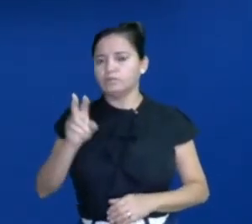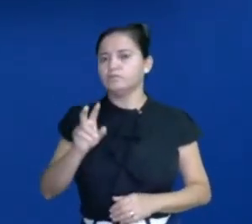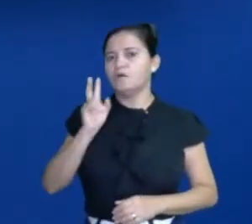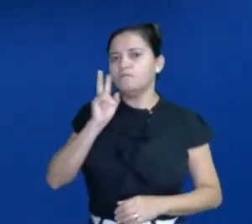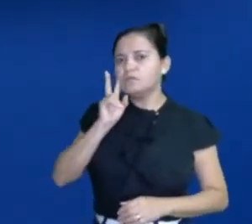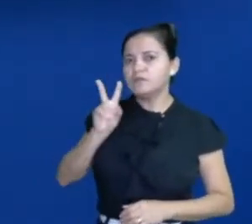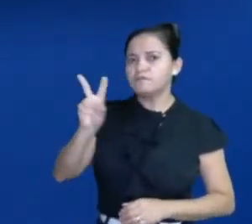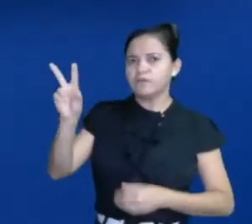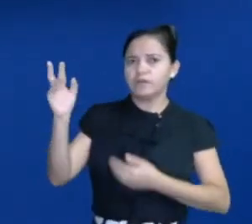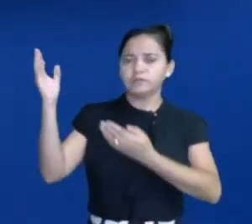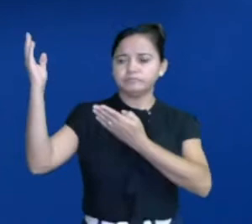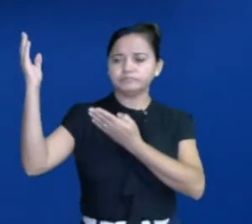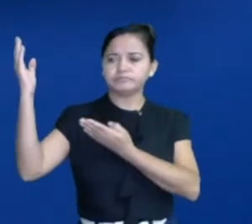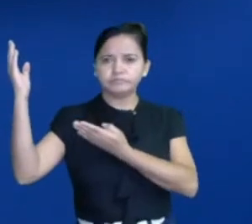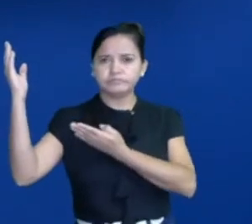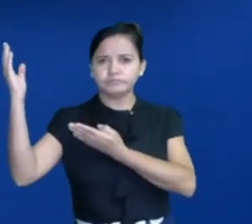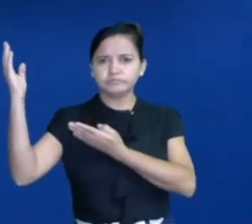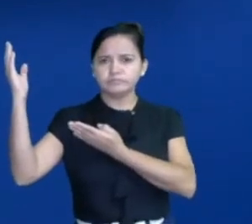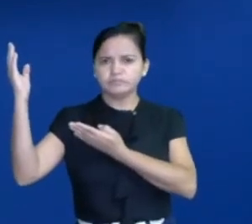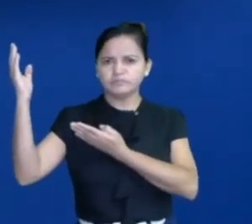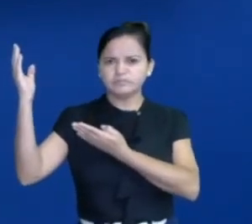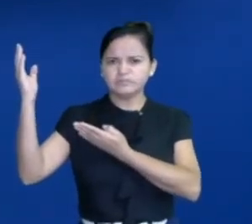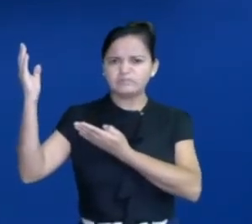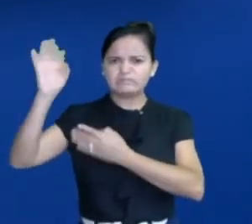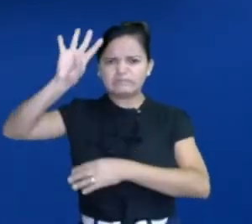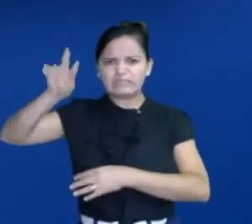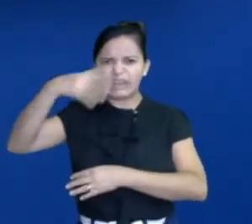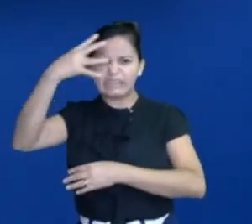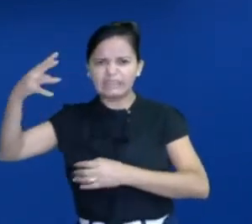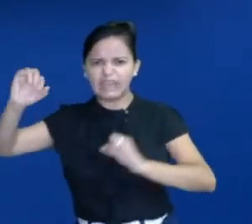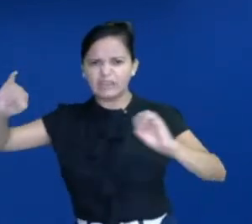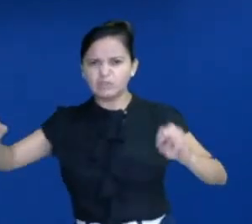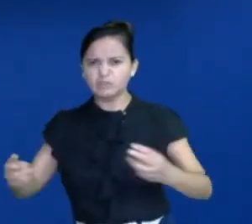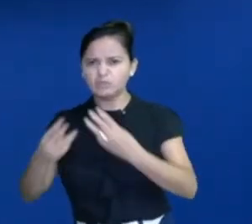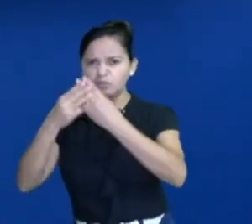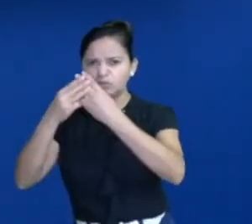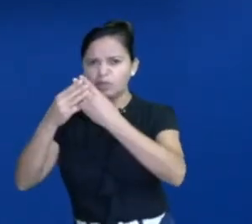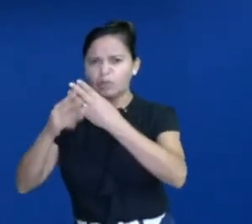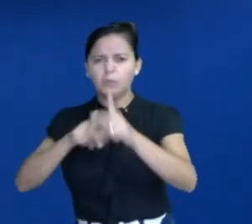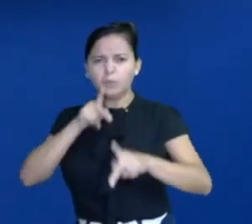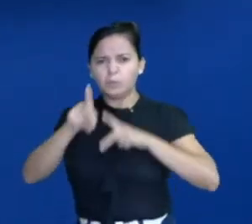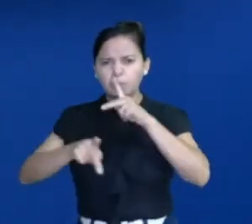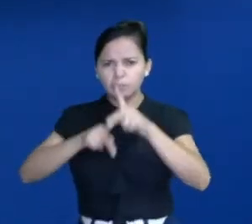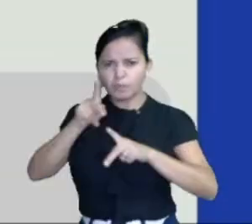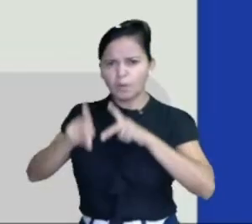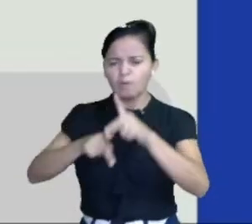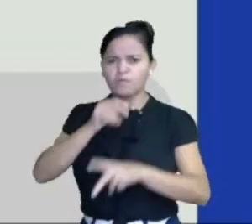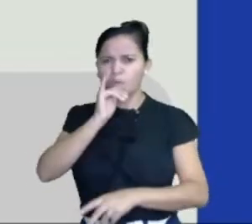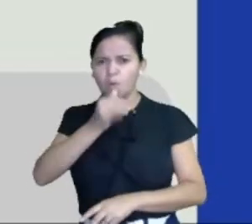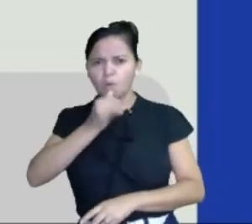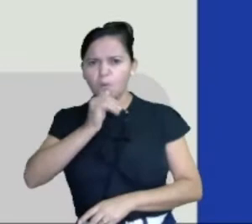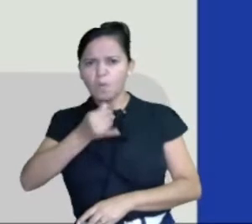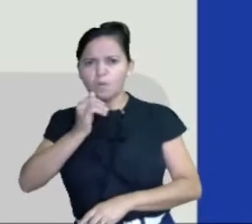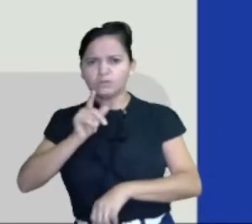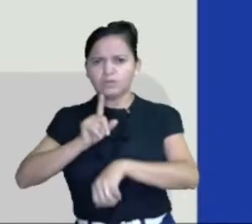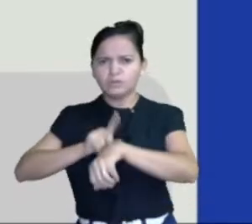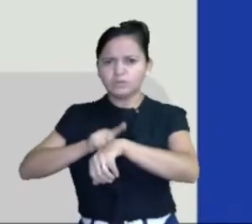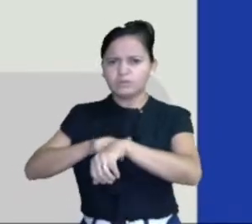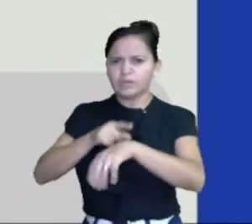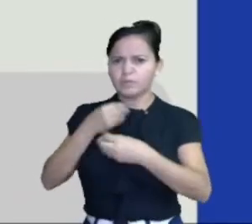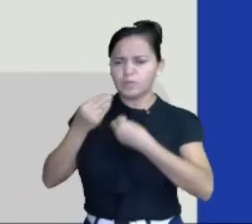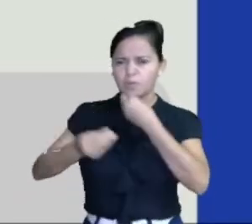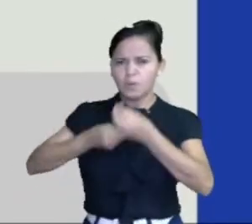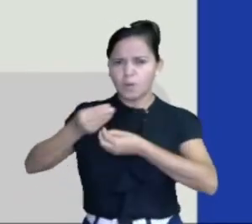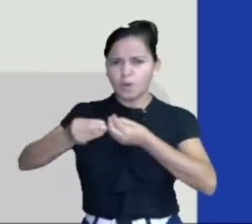Observem aqui esse calendário judaico. Os povos judeus, os judeus contam o tempo a partir da criação